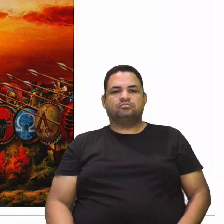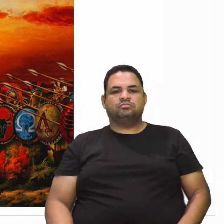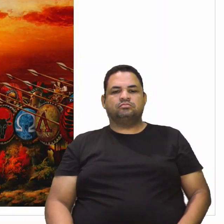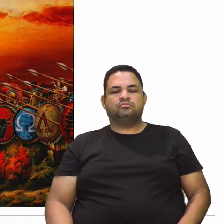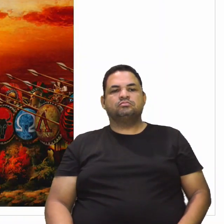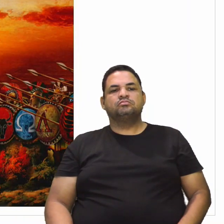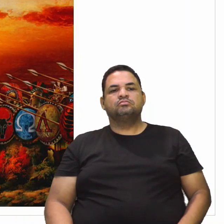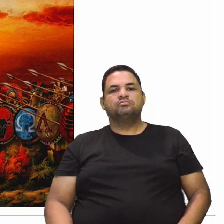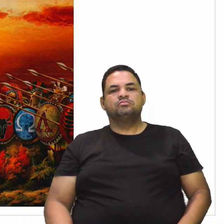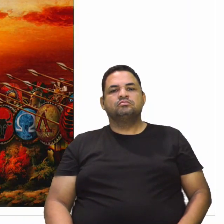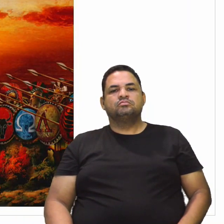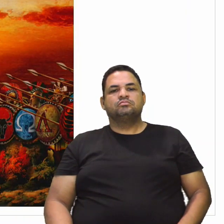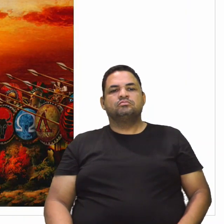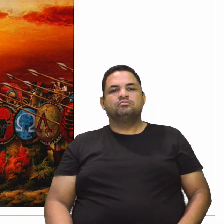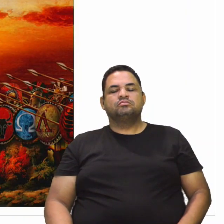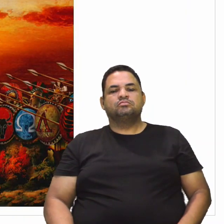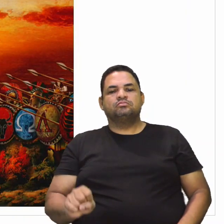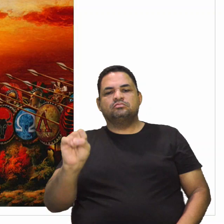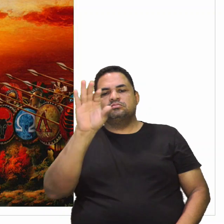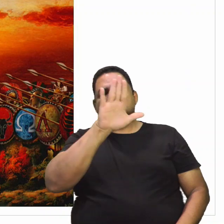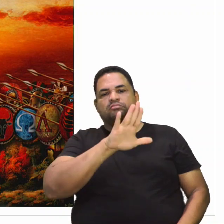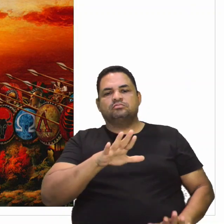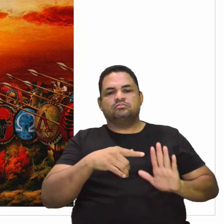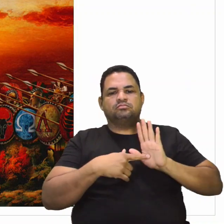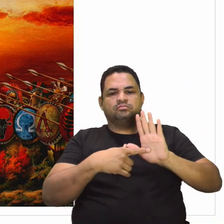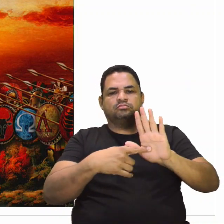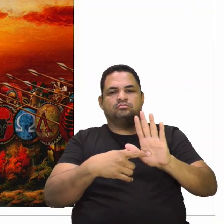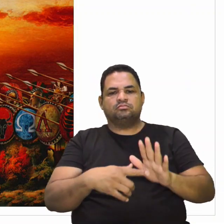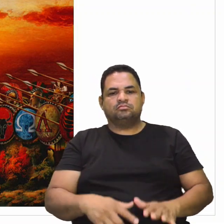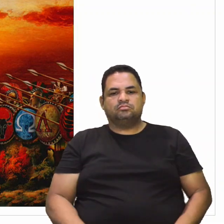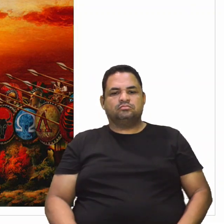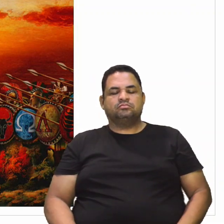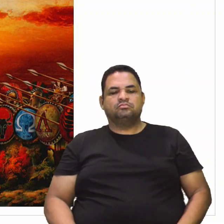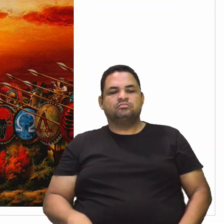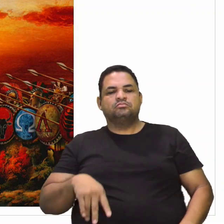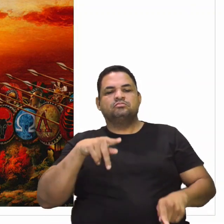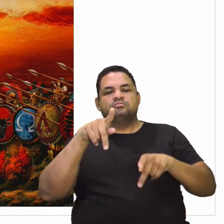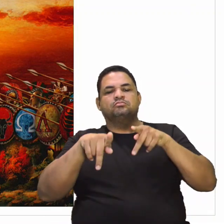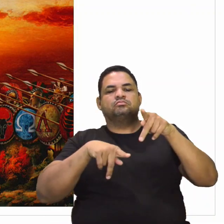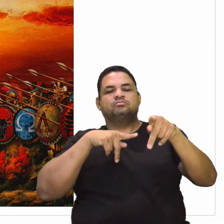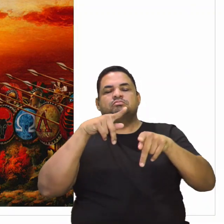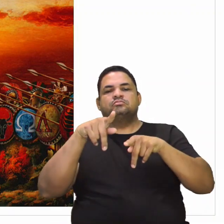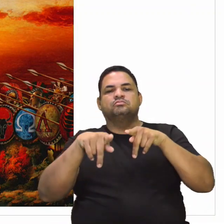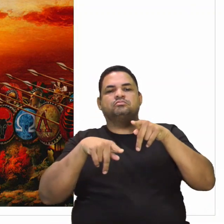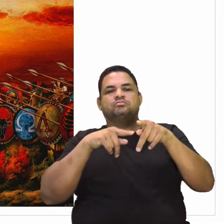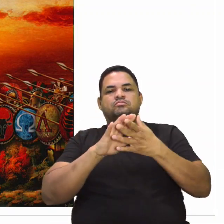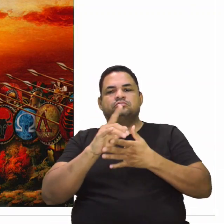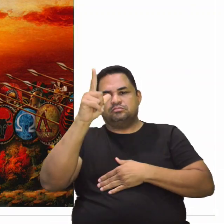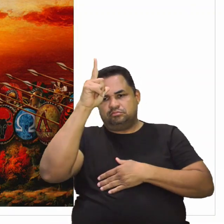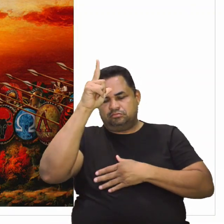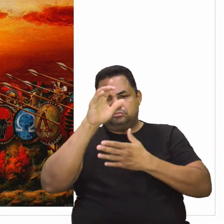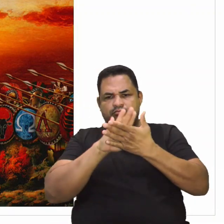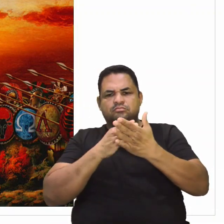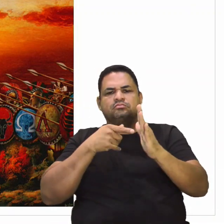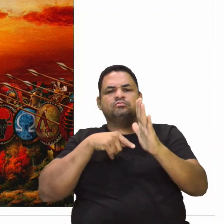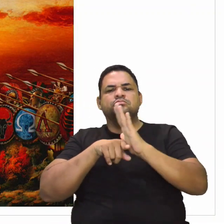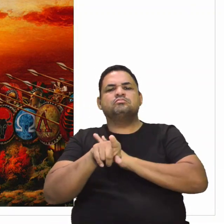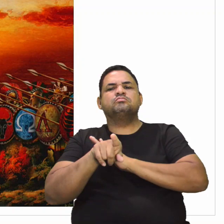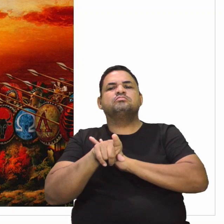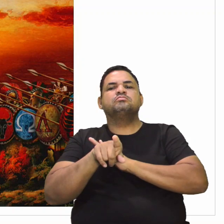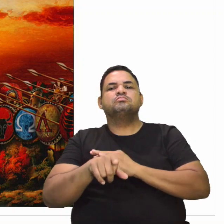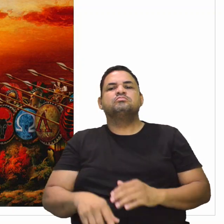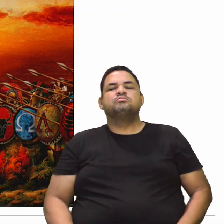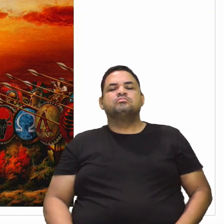aí, essa imagem representada dos povos germânicos, e aí tem uma pergunta, tem uma